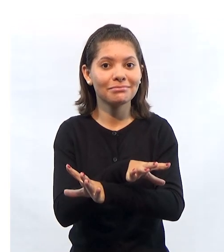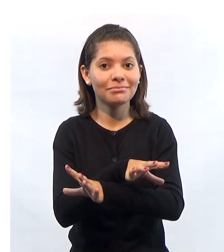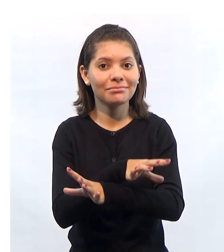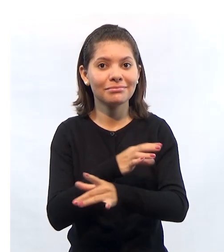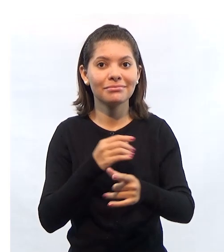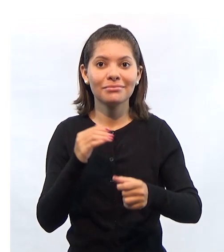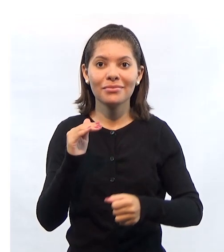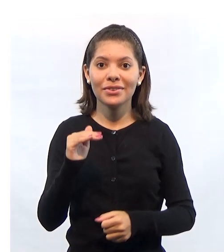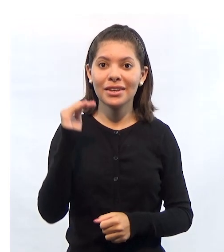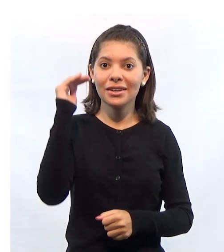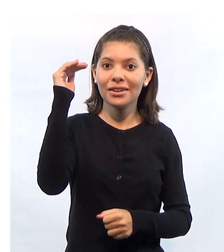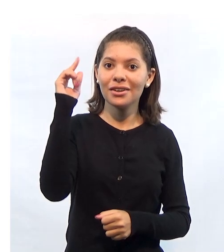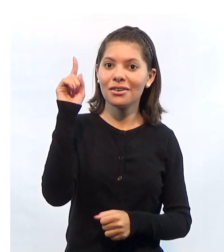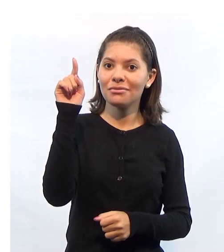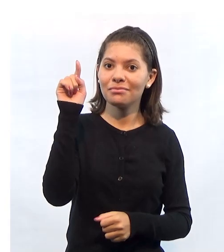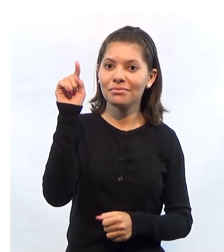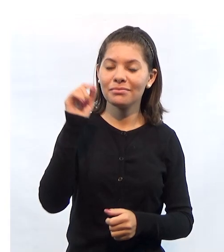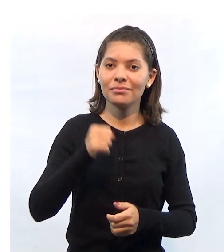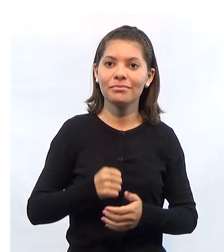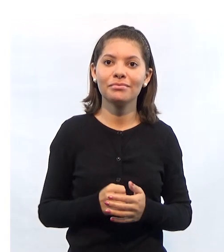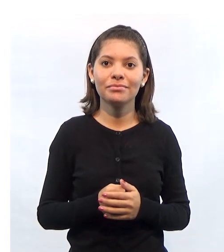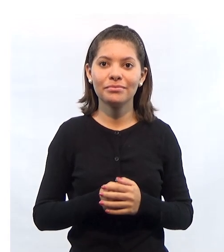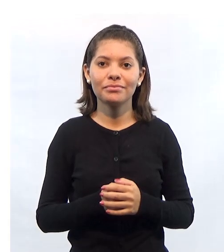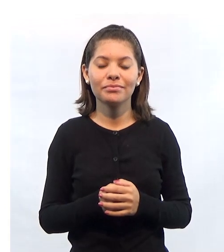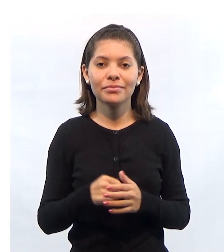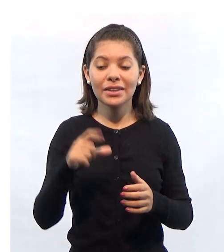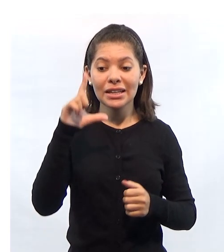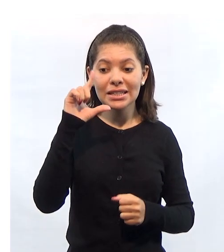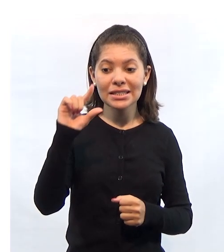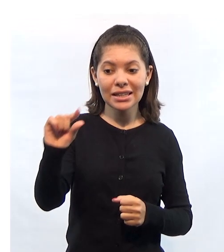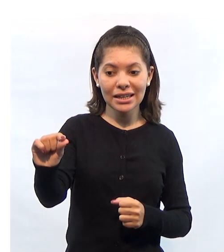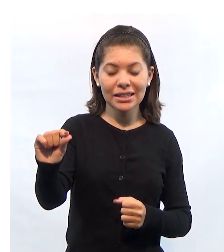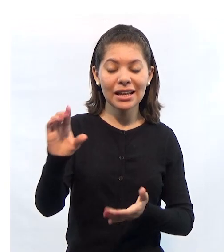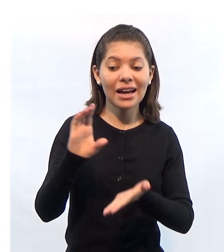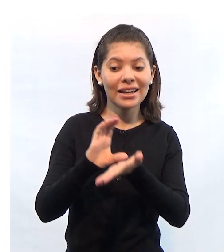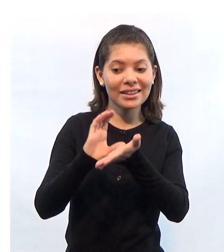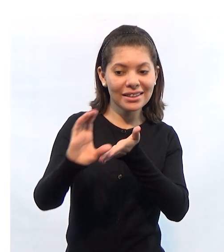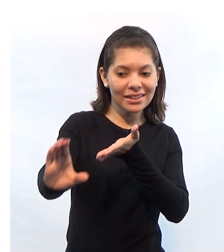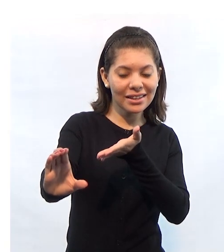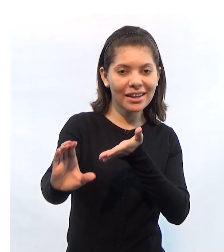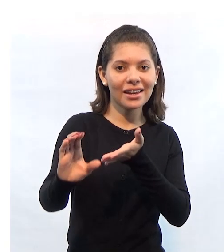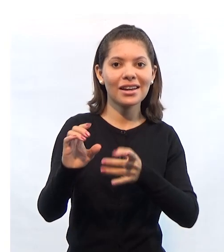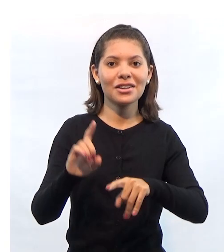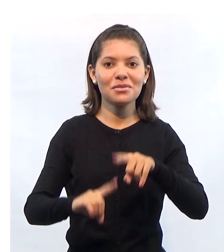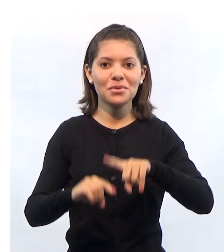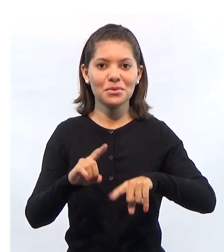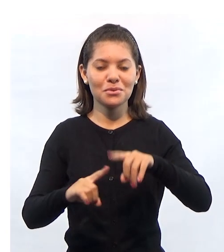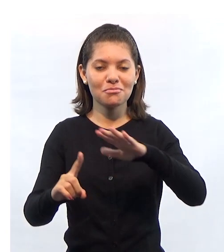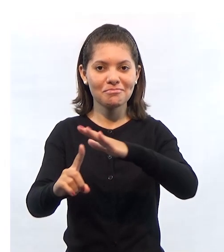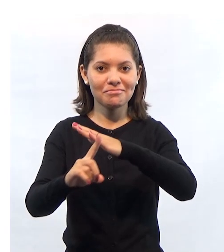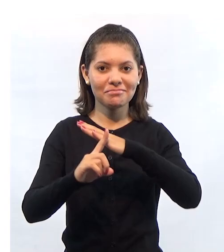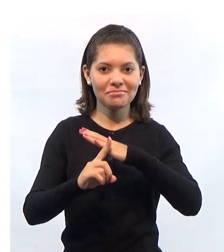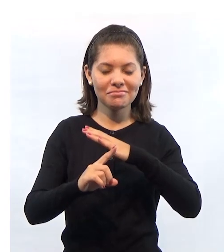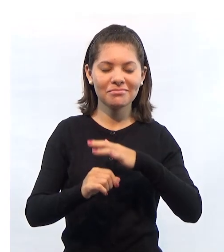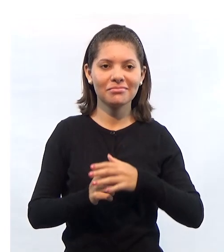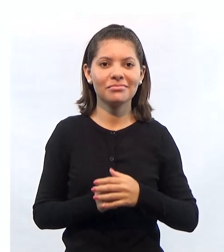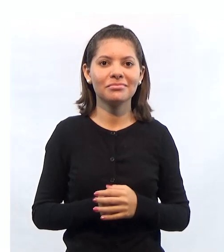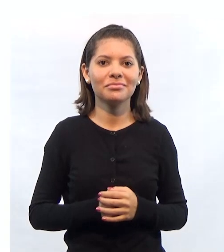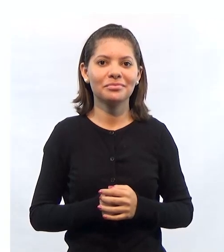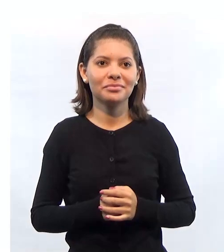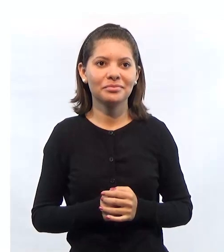E aqui nós temos a logística de saída, ou seja, a entrega desses produtos para os